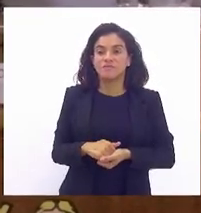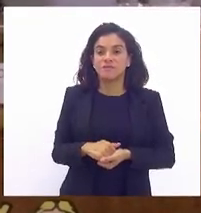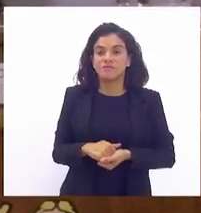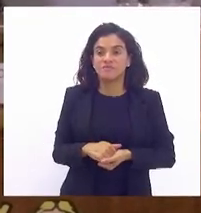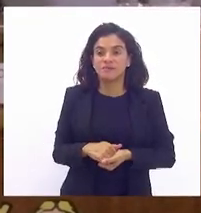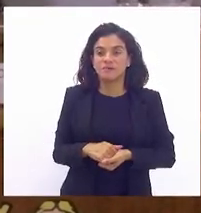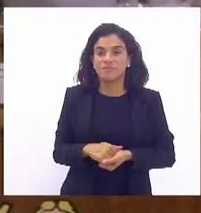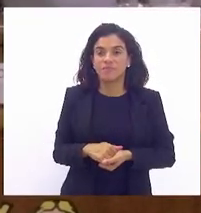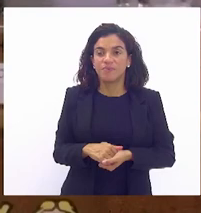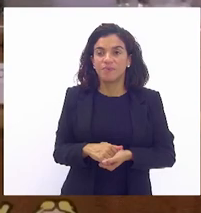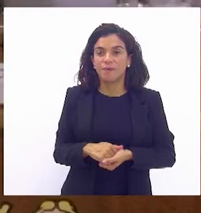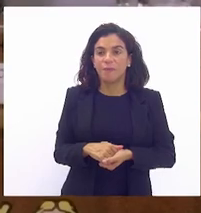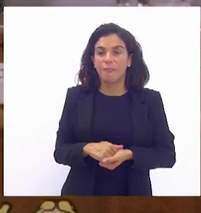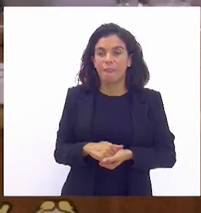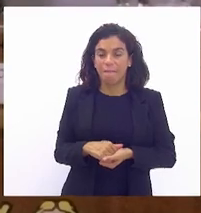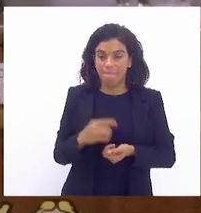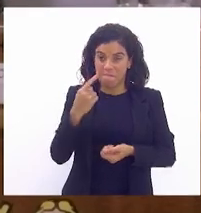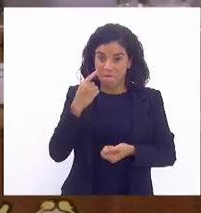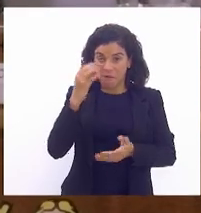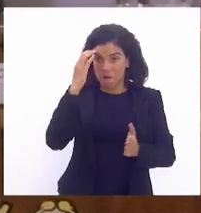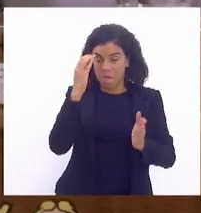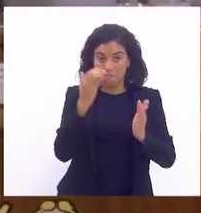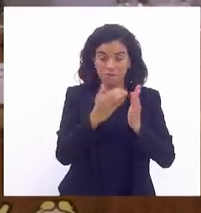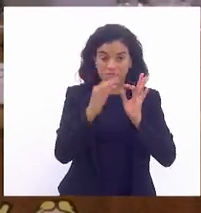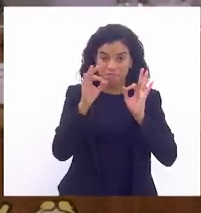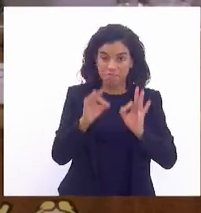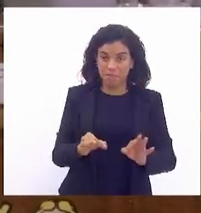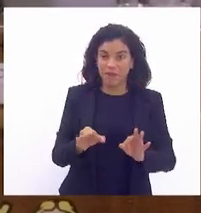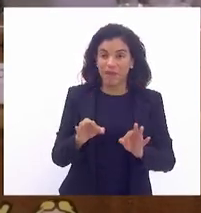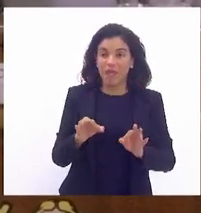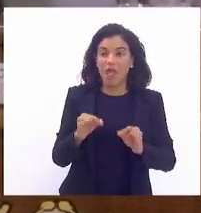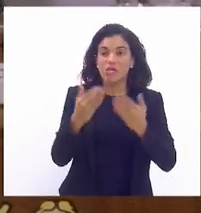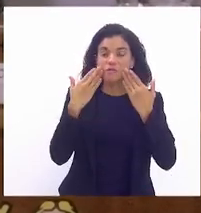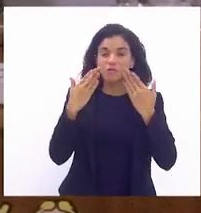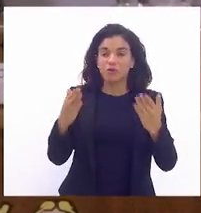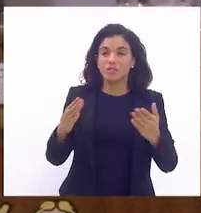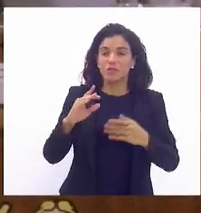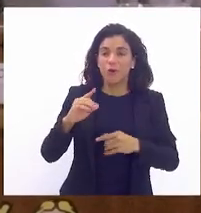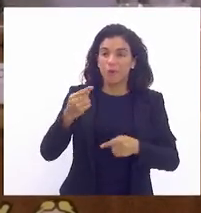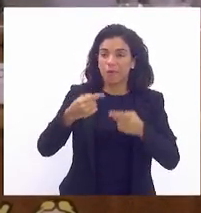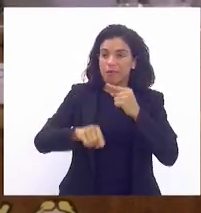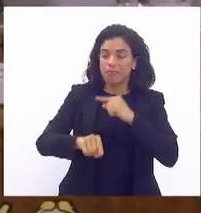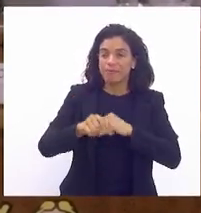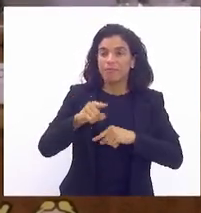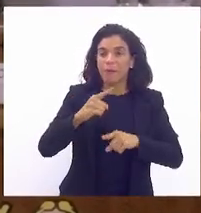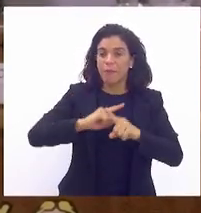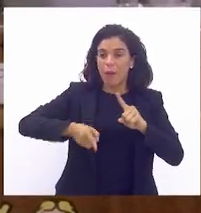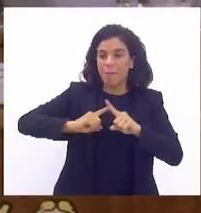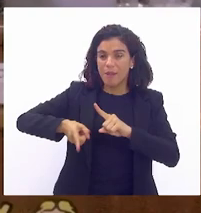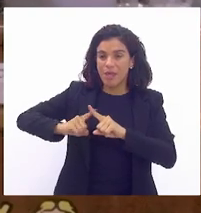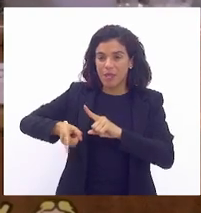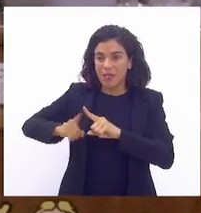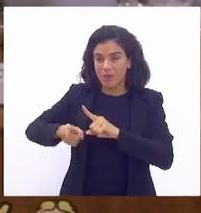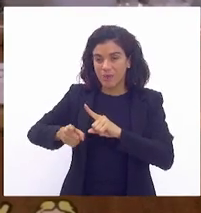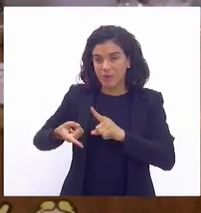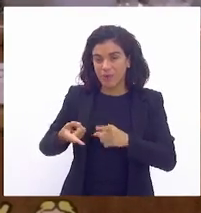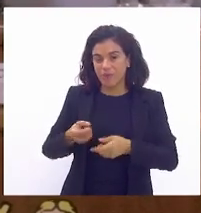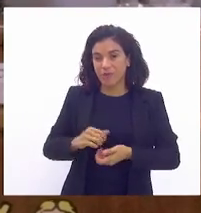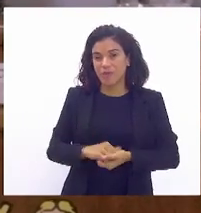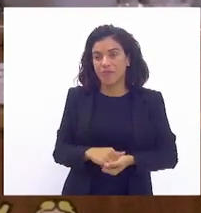Aí, cumprindo o que importa, que é a disposição inadequada de escoras de alto forno em áreas proibidas de drenagem e piso